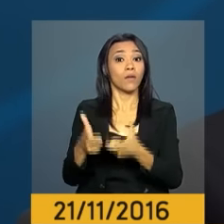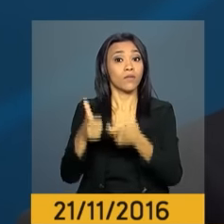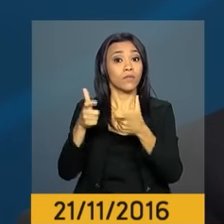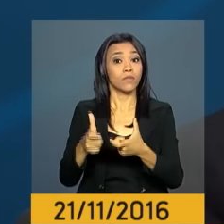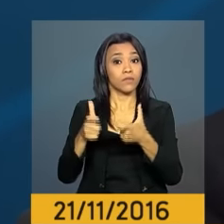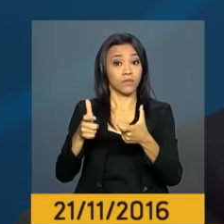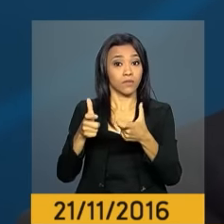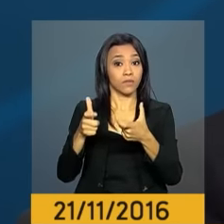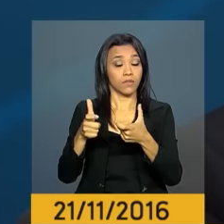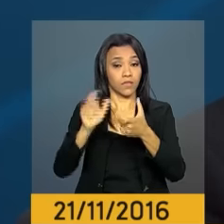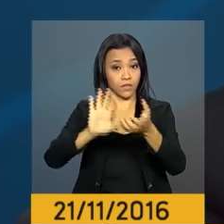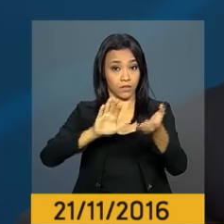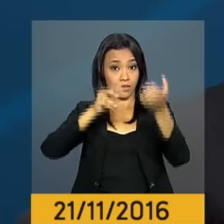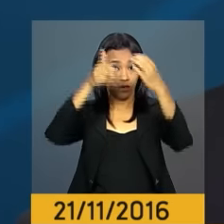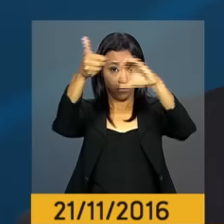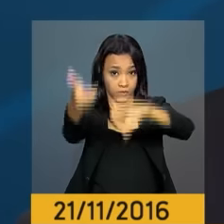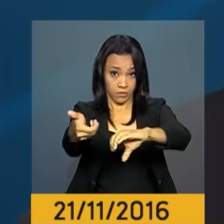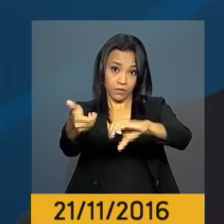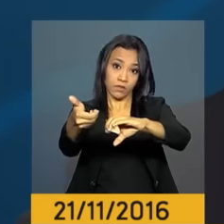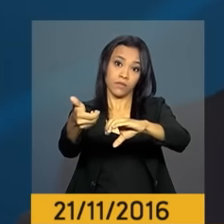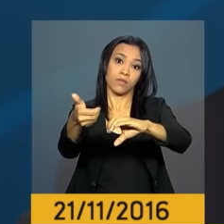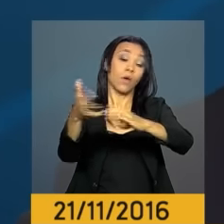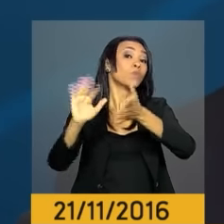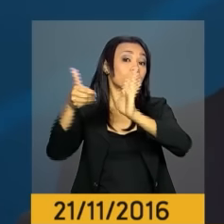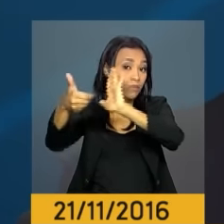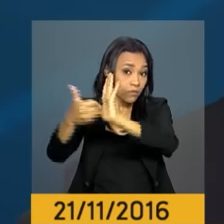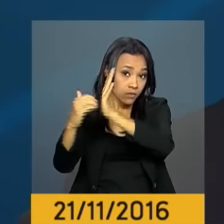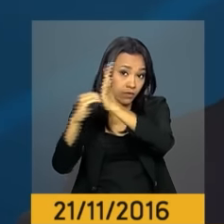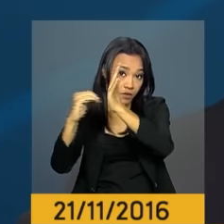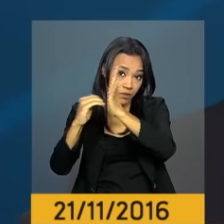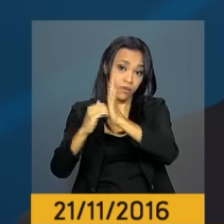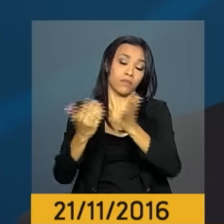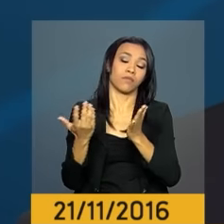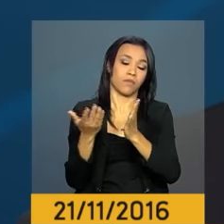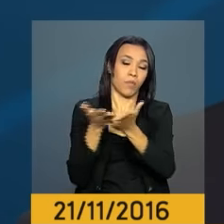Senado Federal. E os senhores sabem que